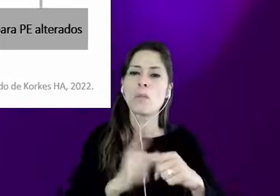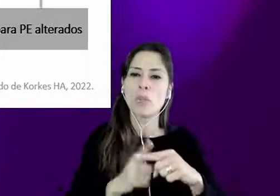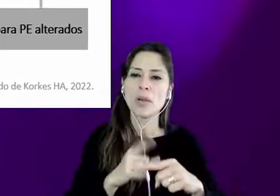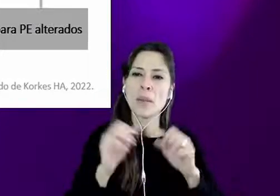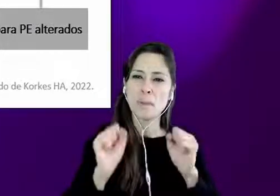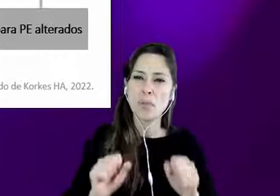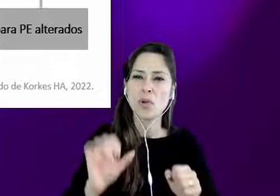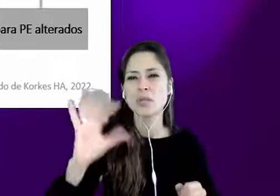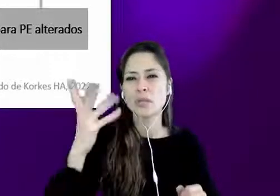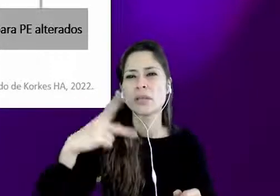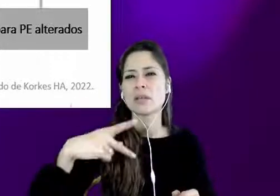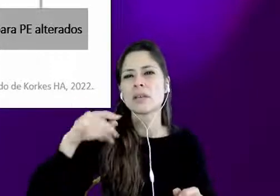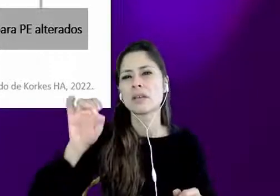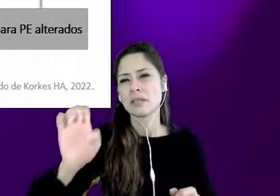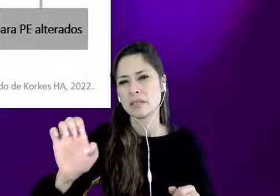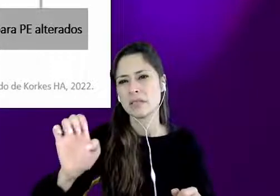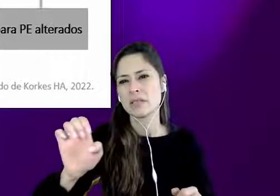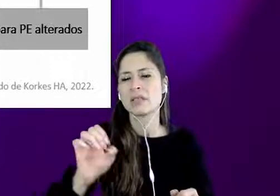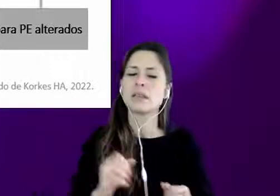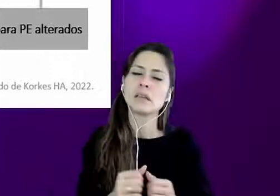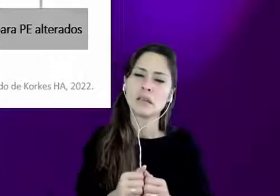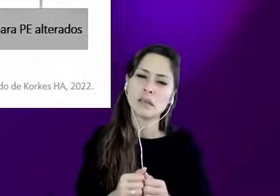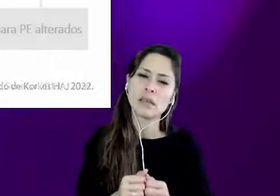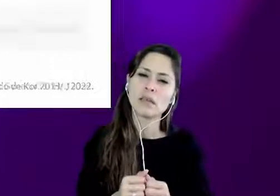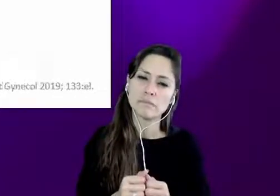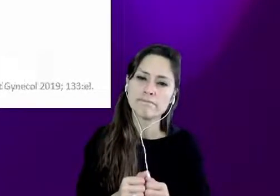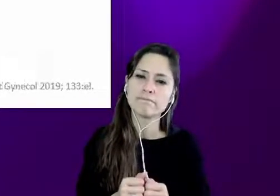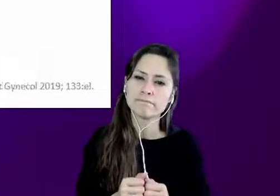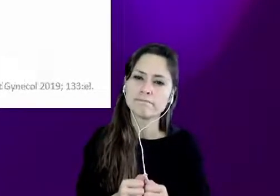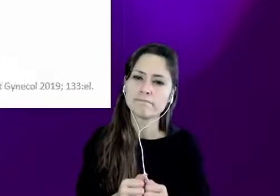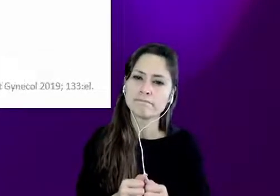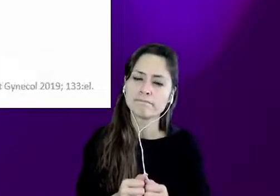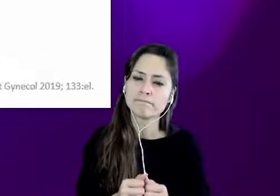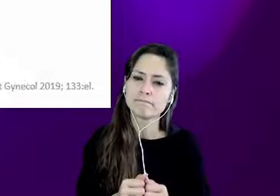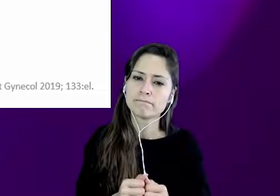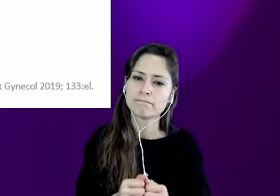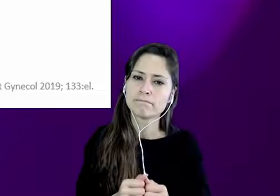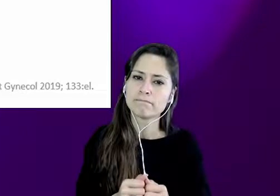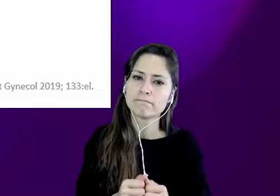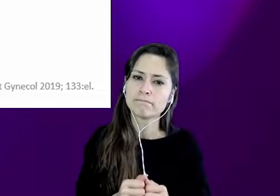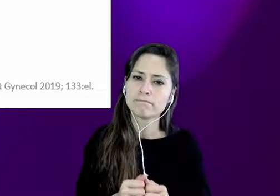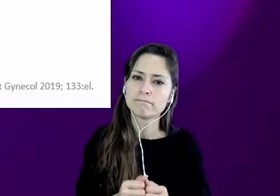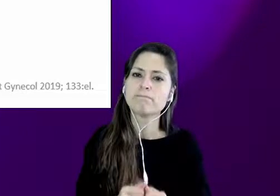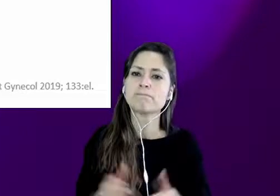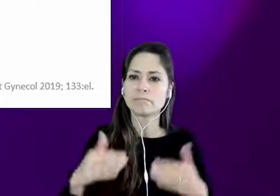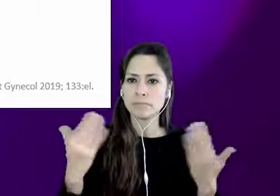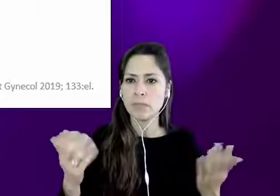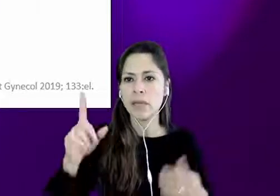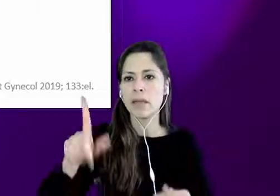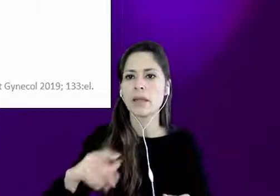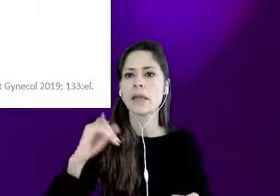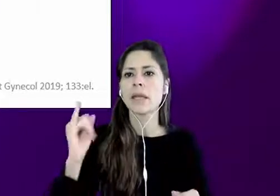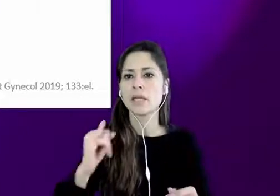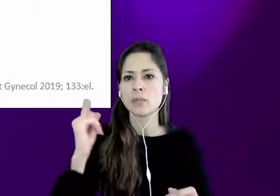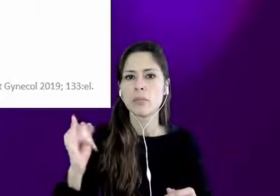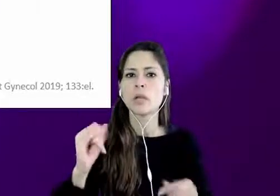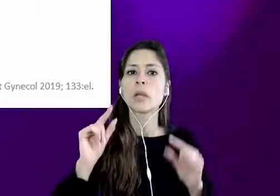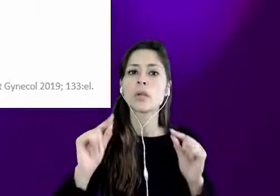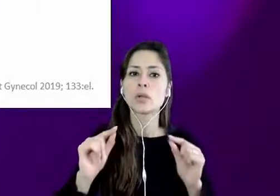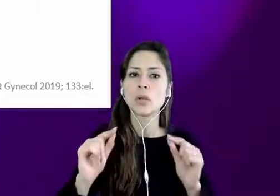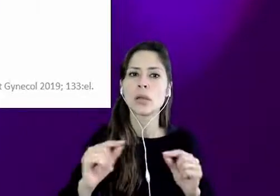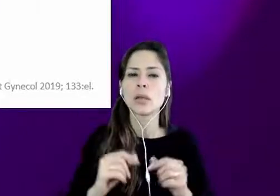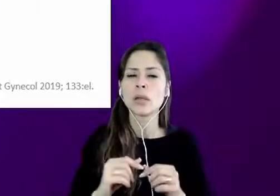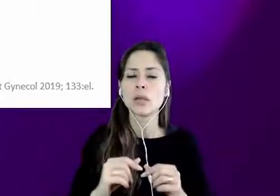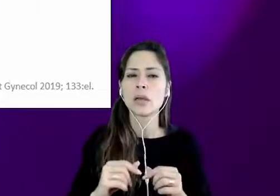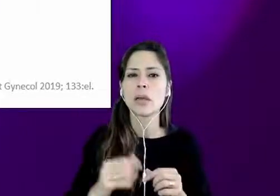cuja clínica está mais junto, né? Então, é importante dizer que a via de